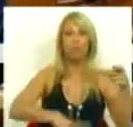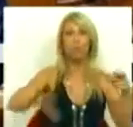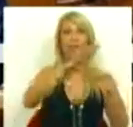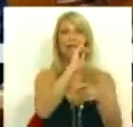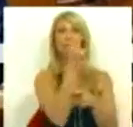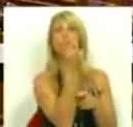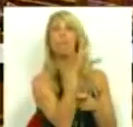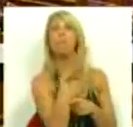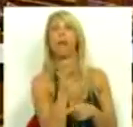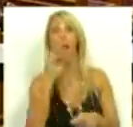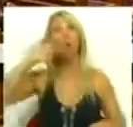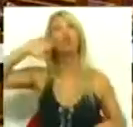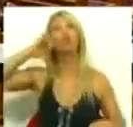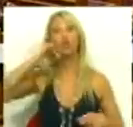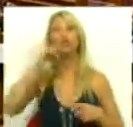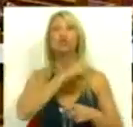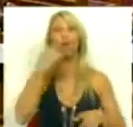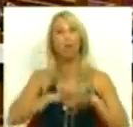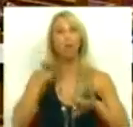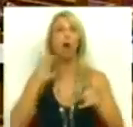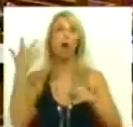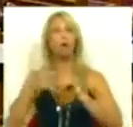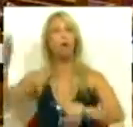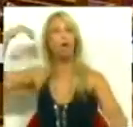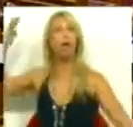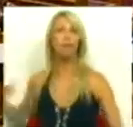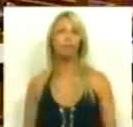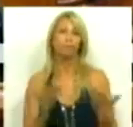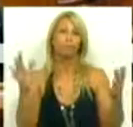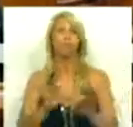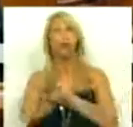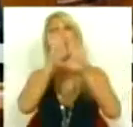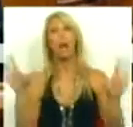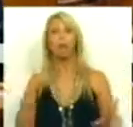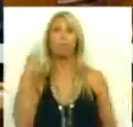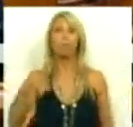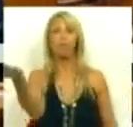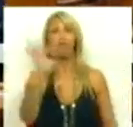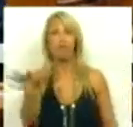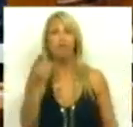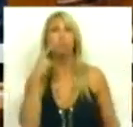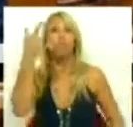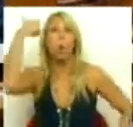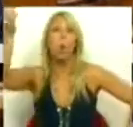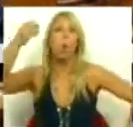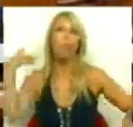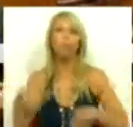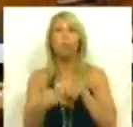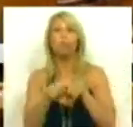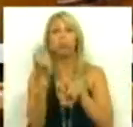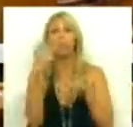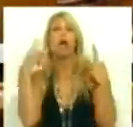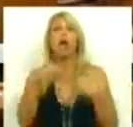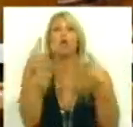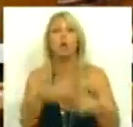pensa que se referia ele? Claro que o Sr. Hollande compreende a necessidade das restrições, de uma política de austeridade ou de responsabilidade que a